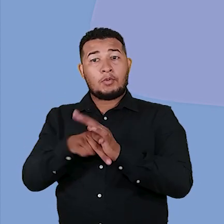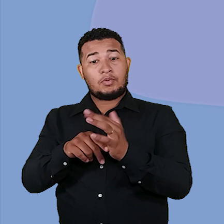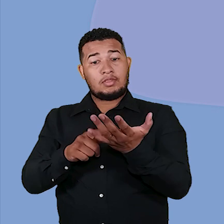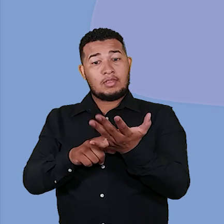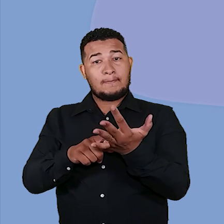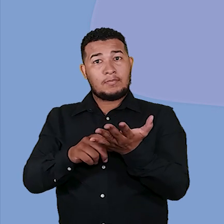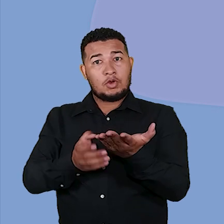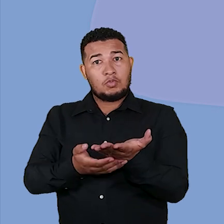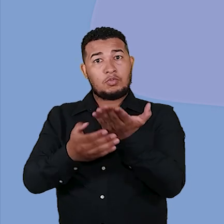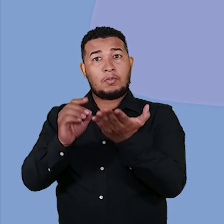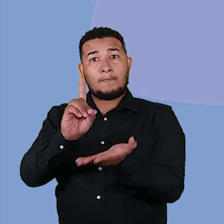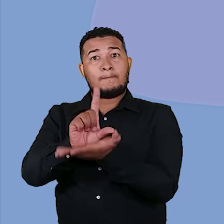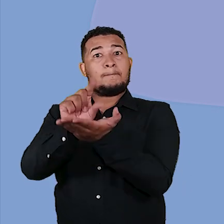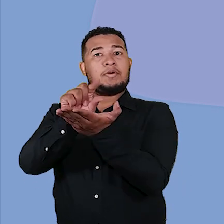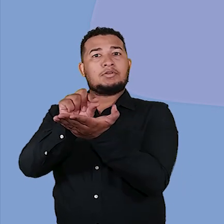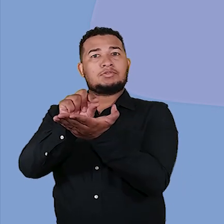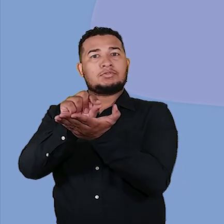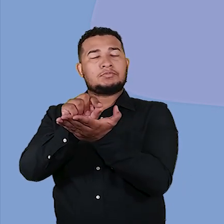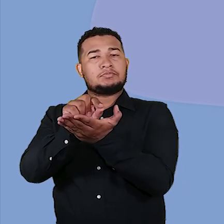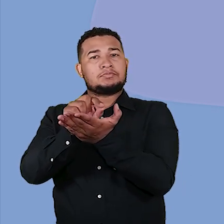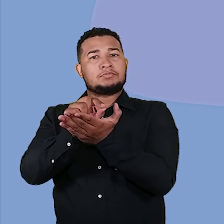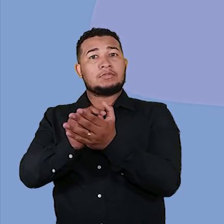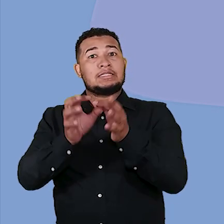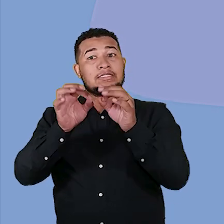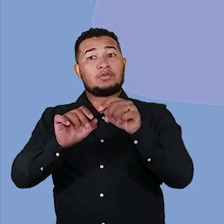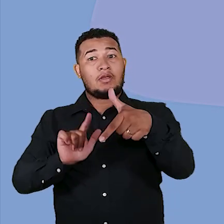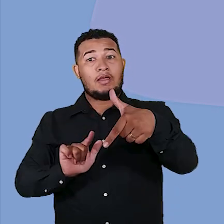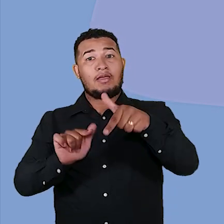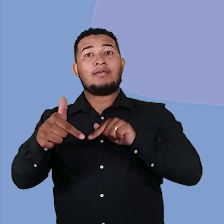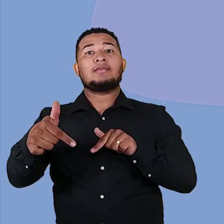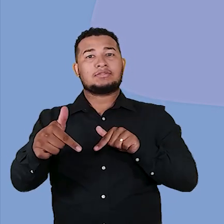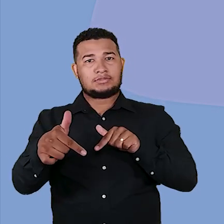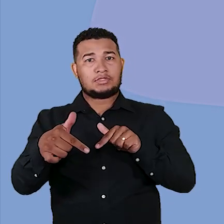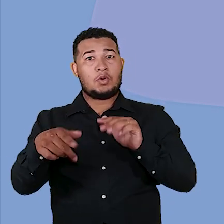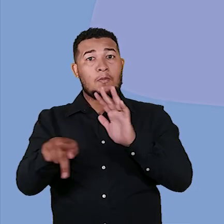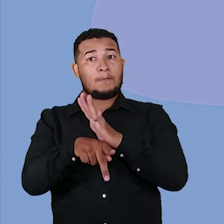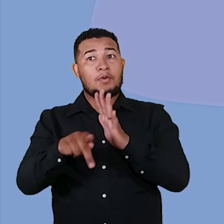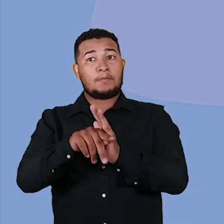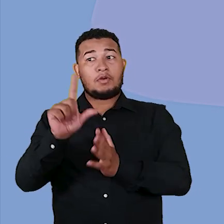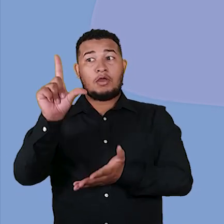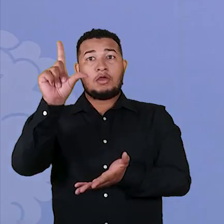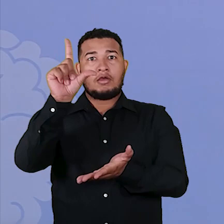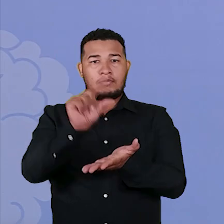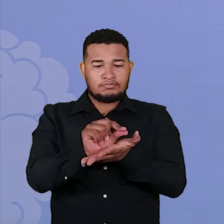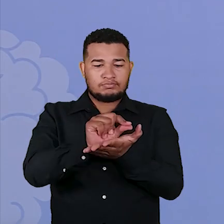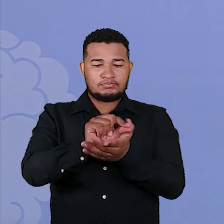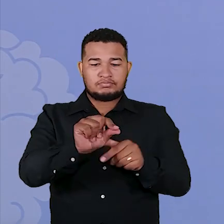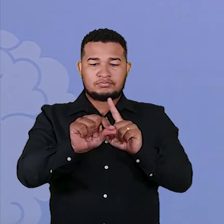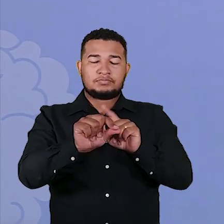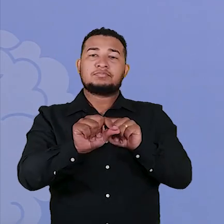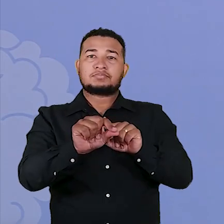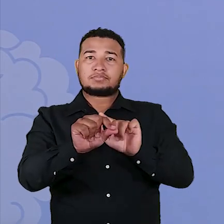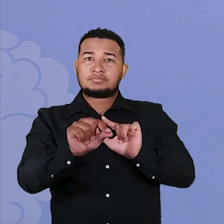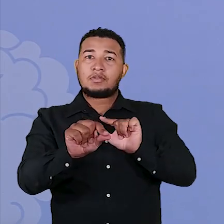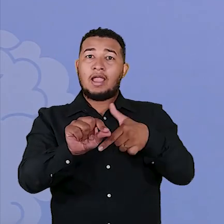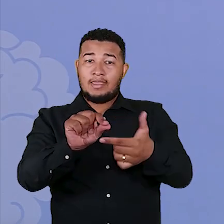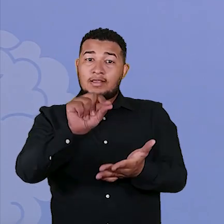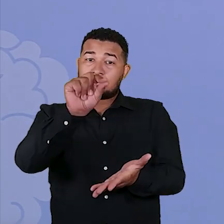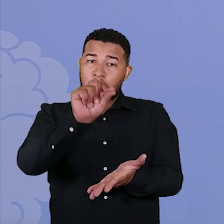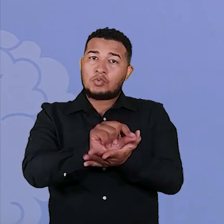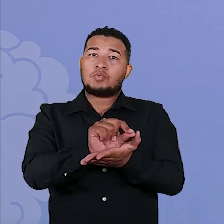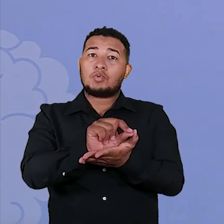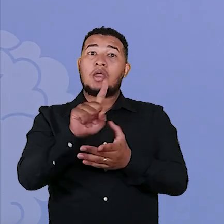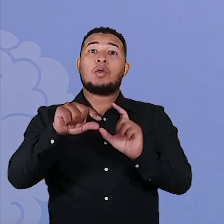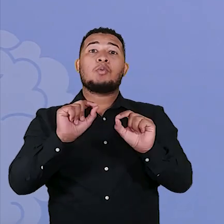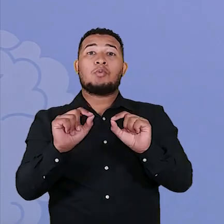terra é da mão do garoto sobre o passo olha só é correto afirmar que a relação a força que um pássaro o pássaro